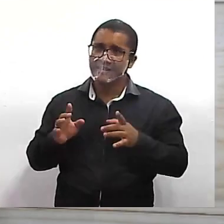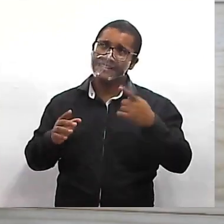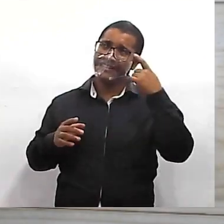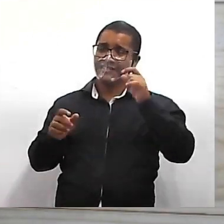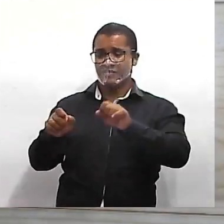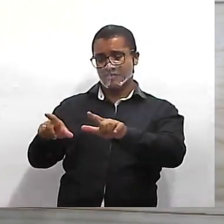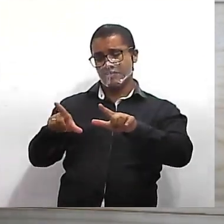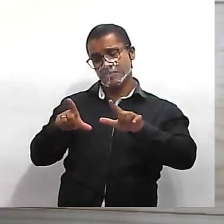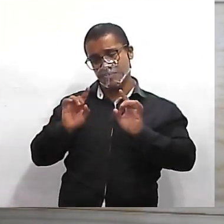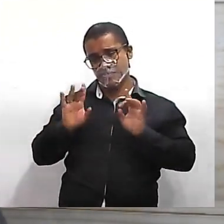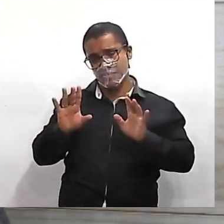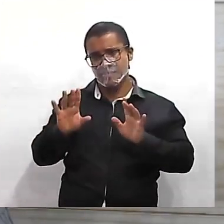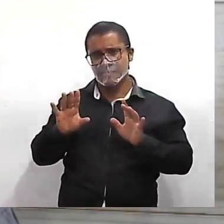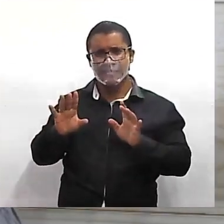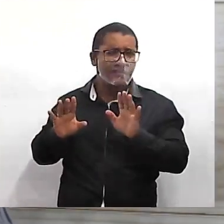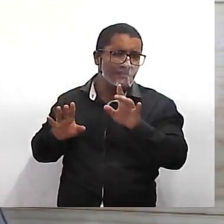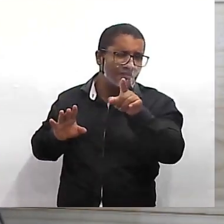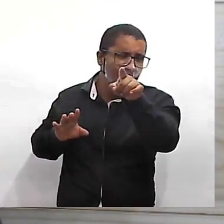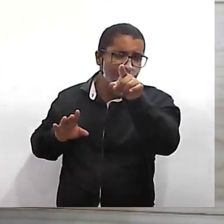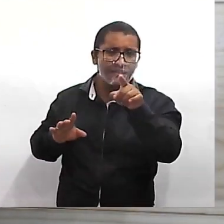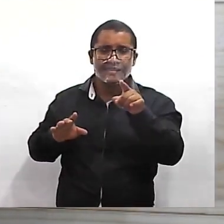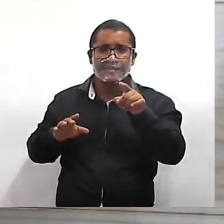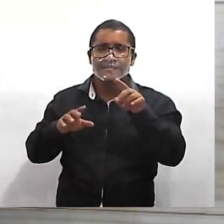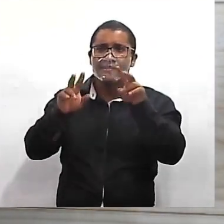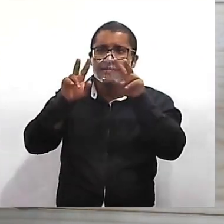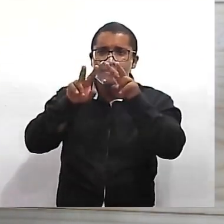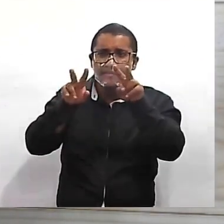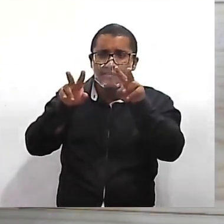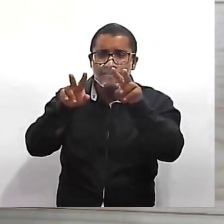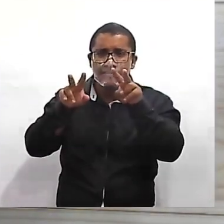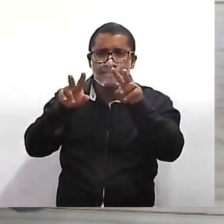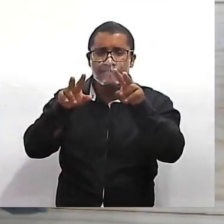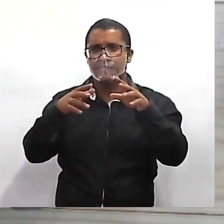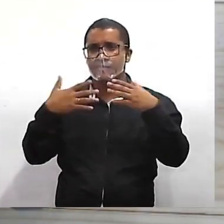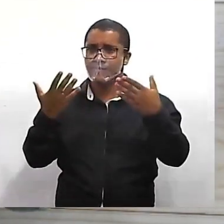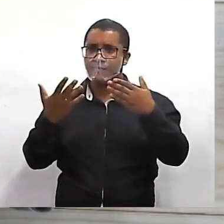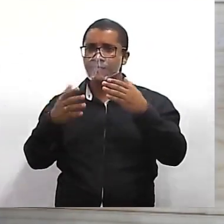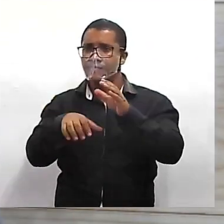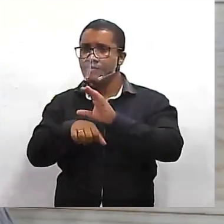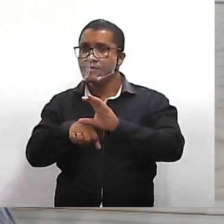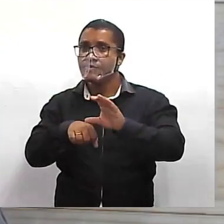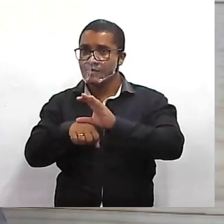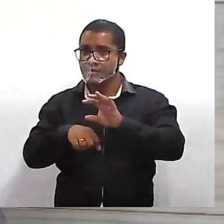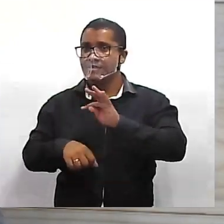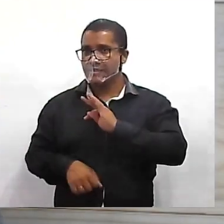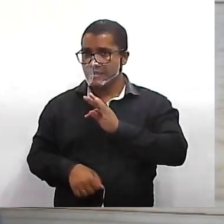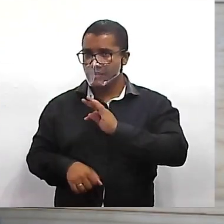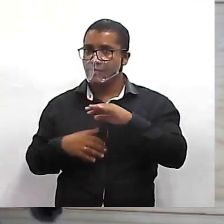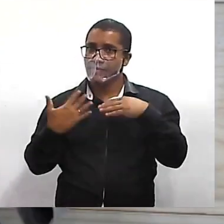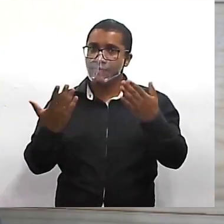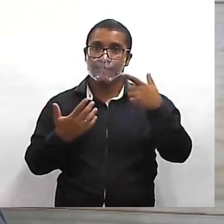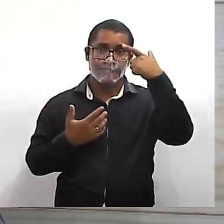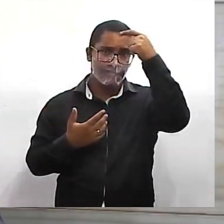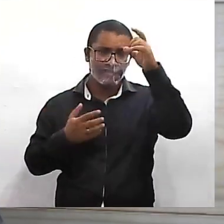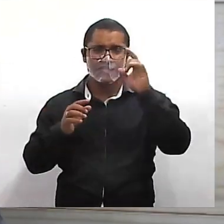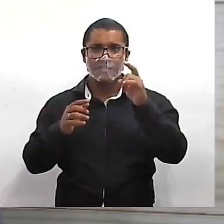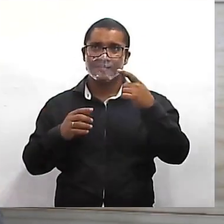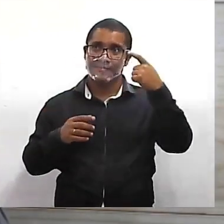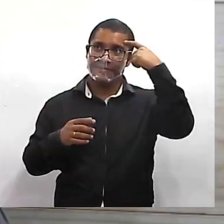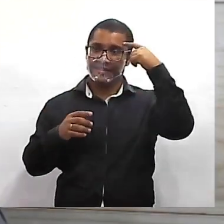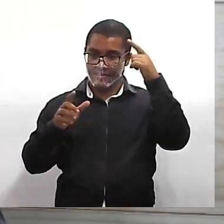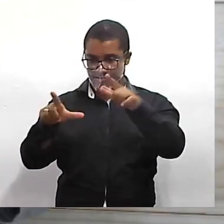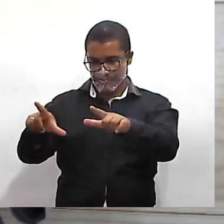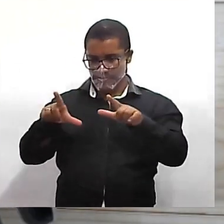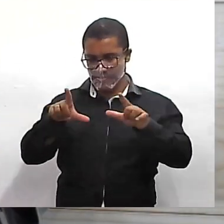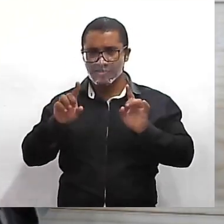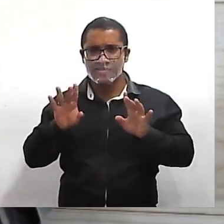pessoa que está fazendo um curso técnico, que está fazendo uma faculdade porque só quer o diploma? Tem. Mas, graças a Deus, existem aquelas pessoas que